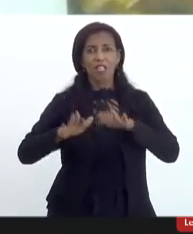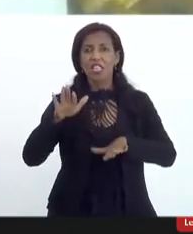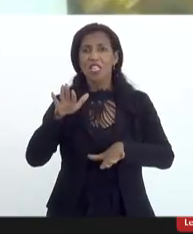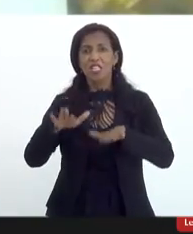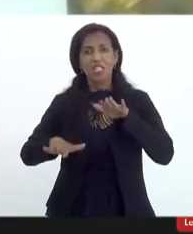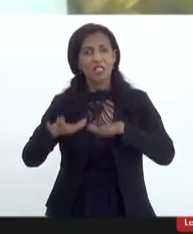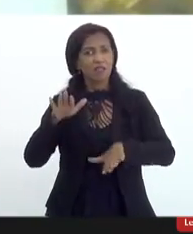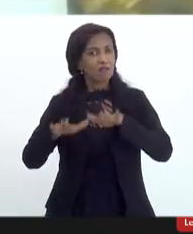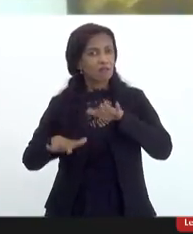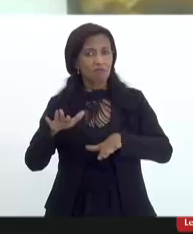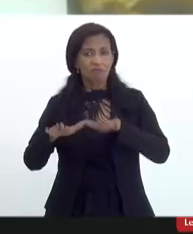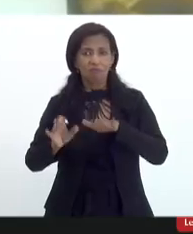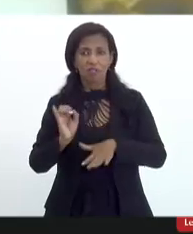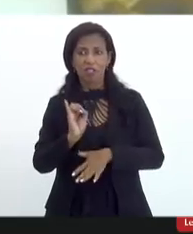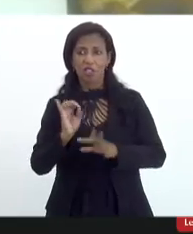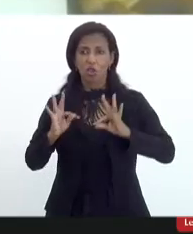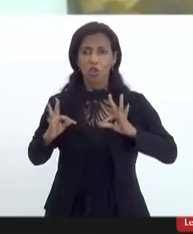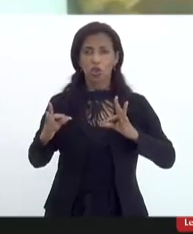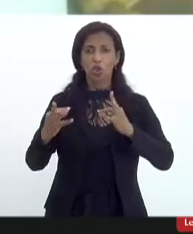Independente